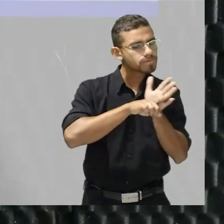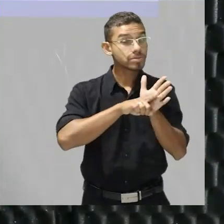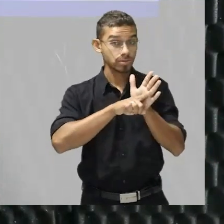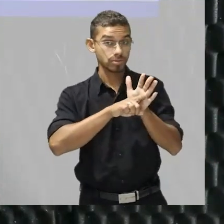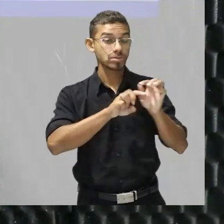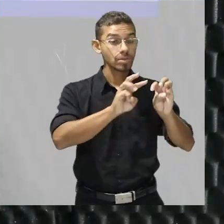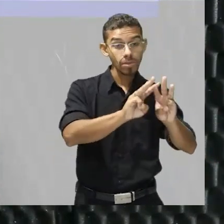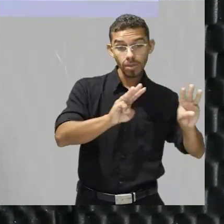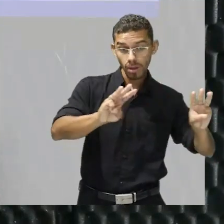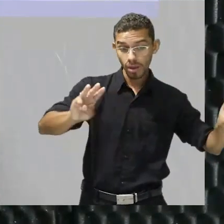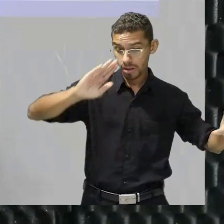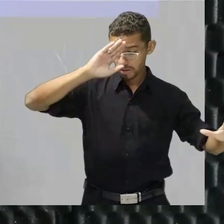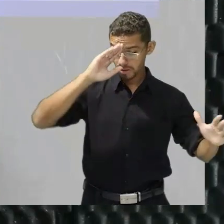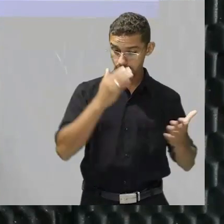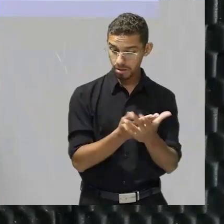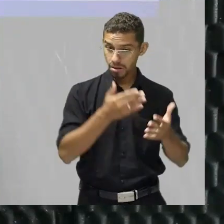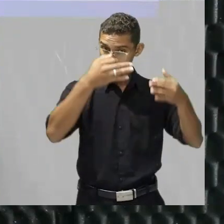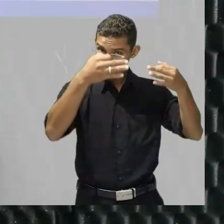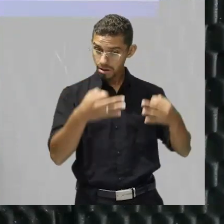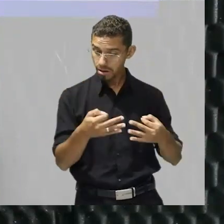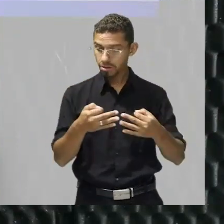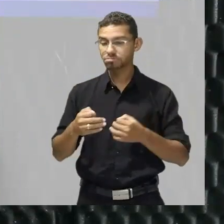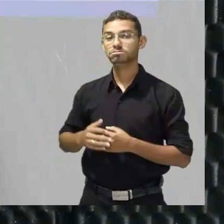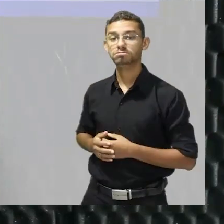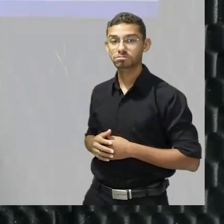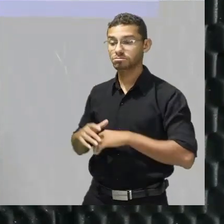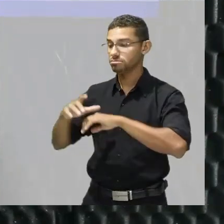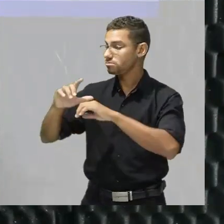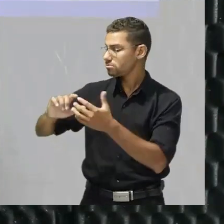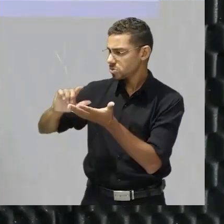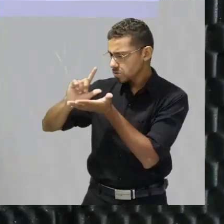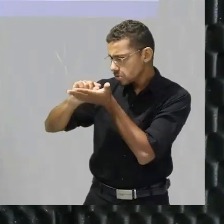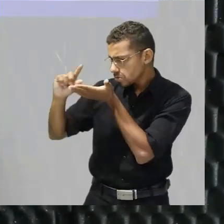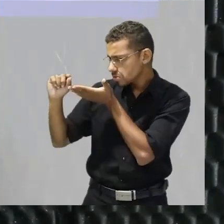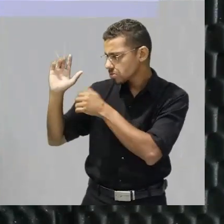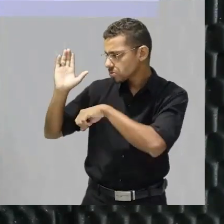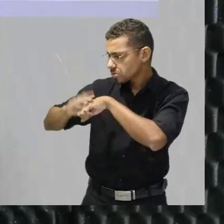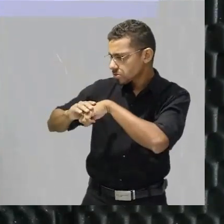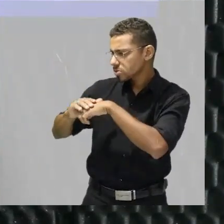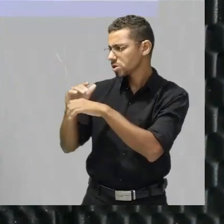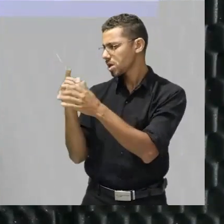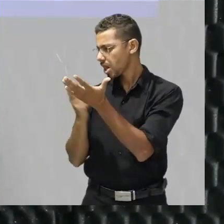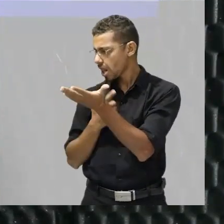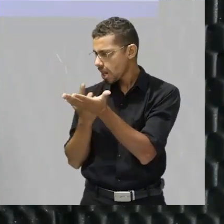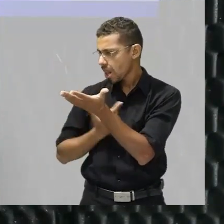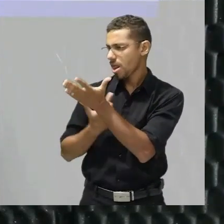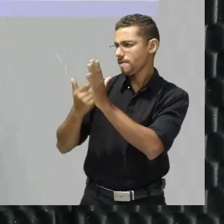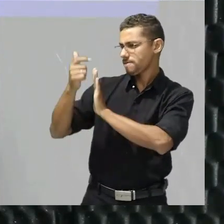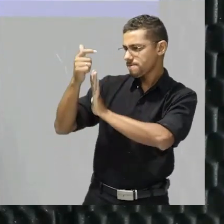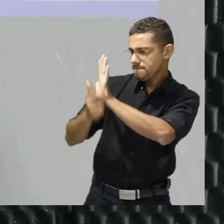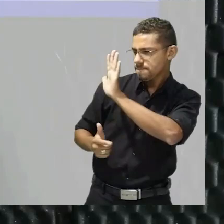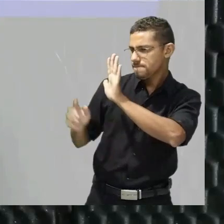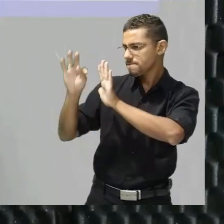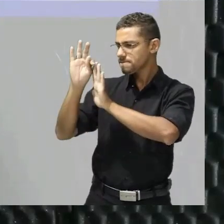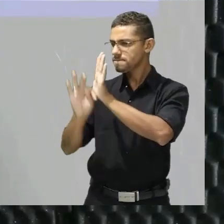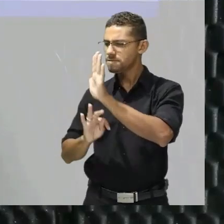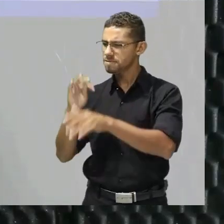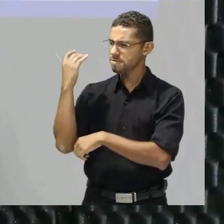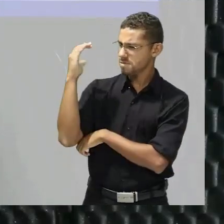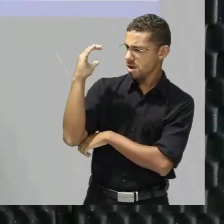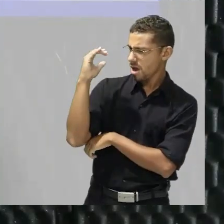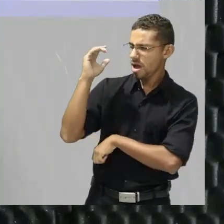confiança buscando artigos científicos o importante é que vocês possam variar esse repertório